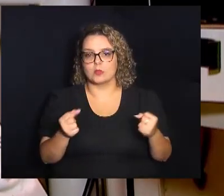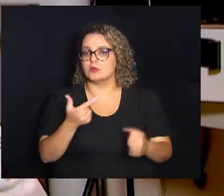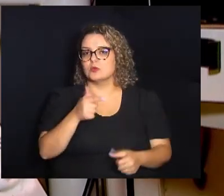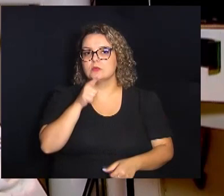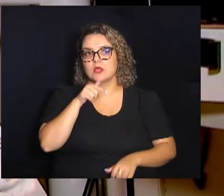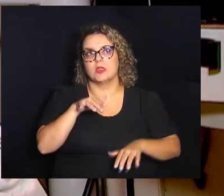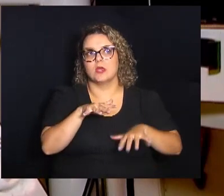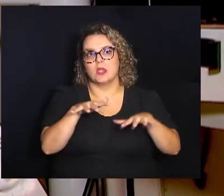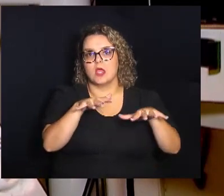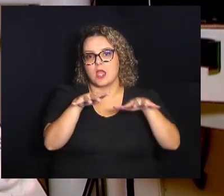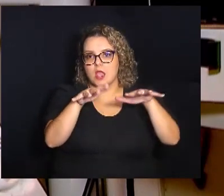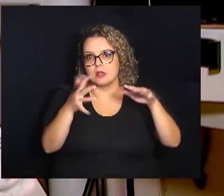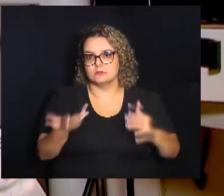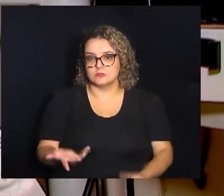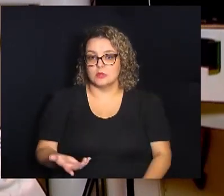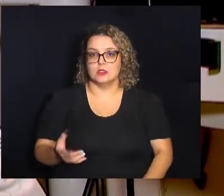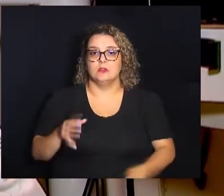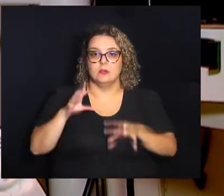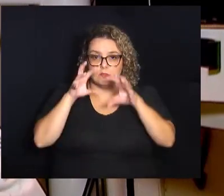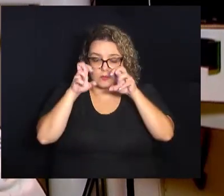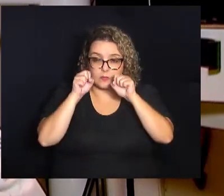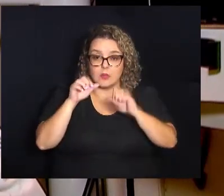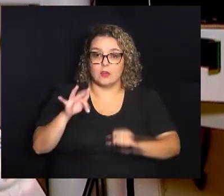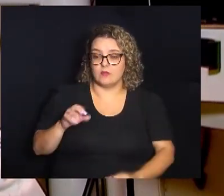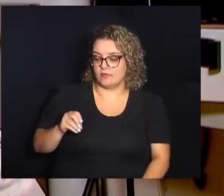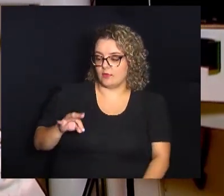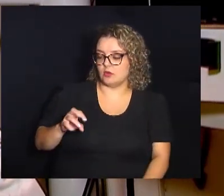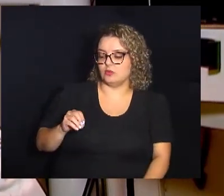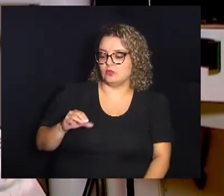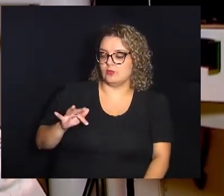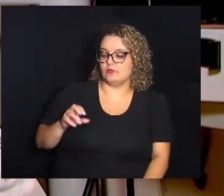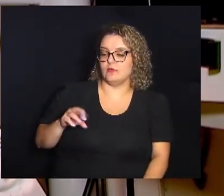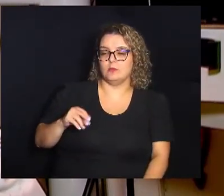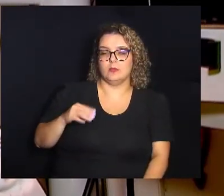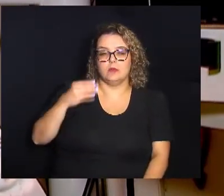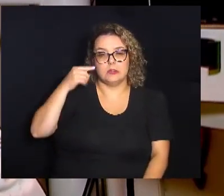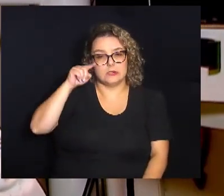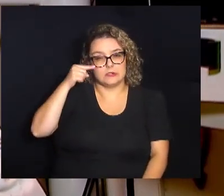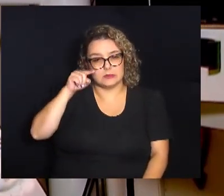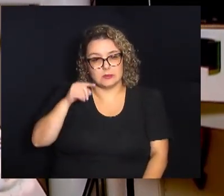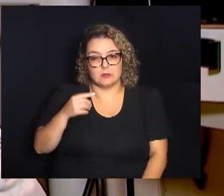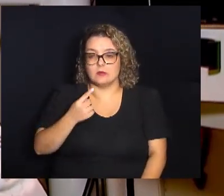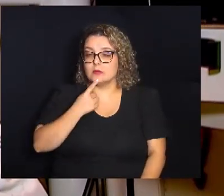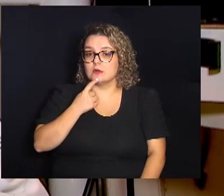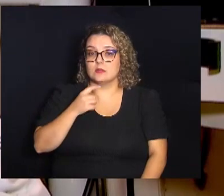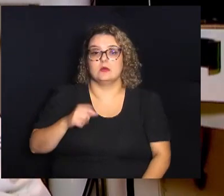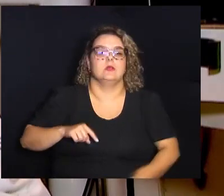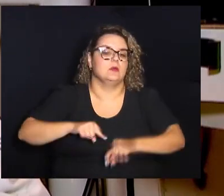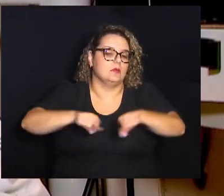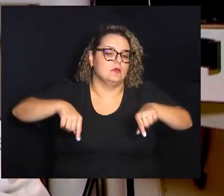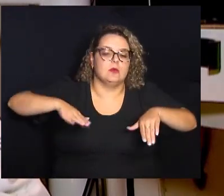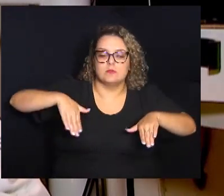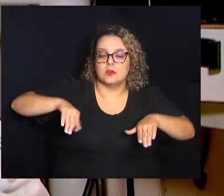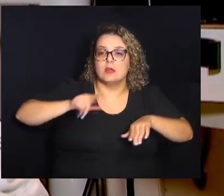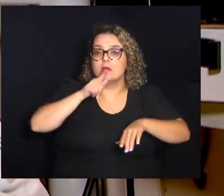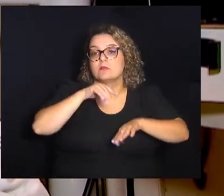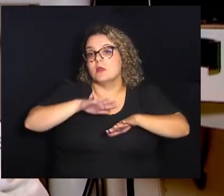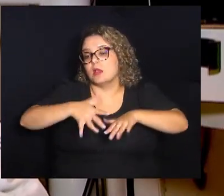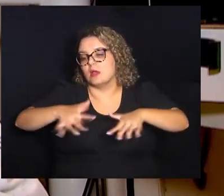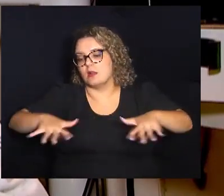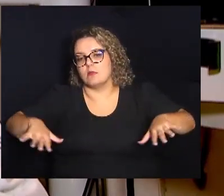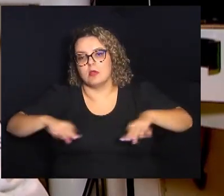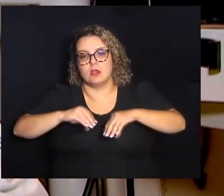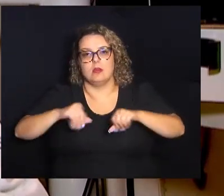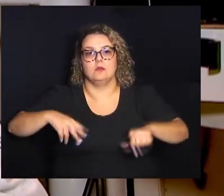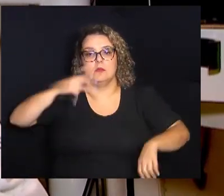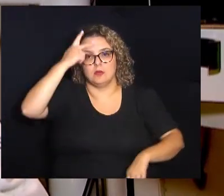o olho fica mais seco, dá uma fotofobia, fica irritado, vermelho. O pessoal que vai à piscina, à praia, acaba tendo, com a